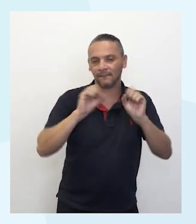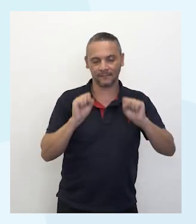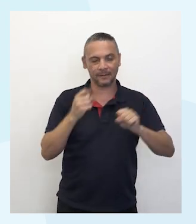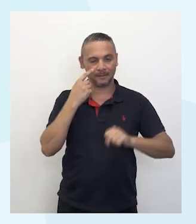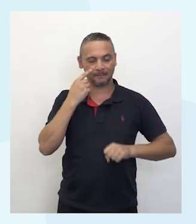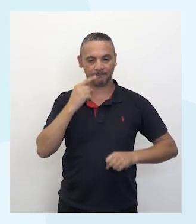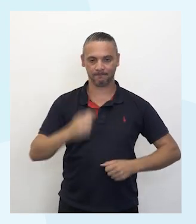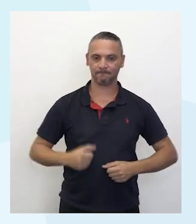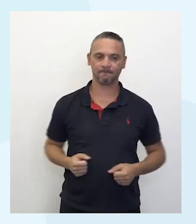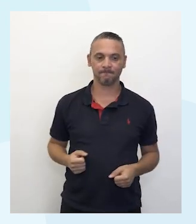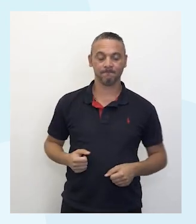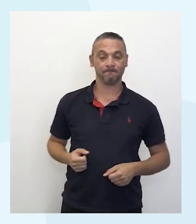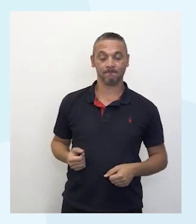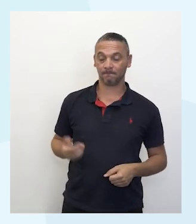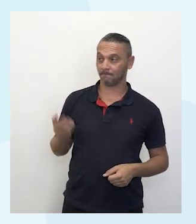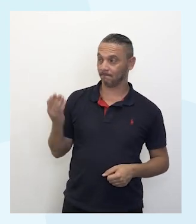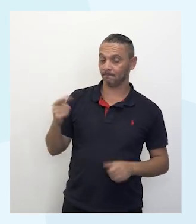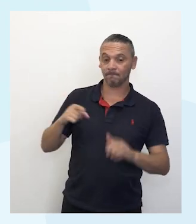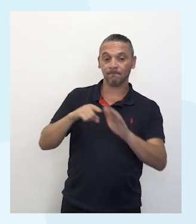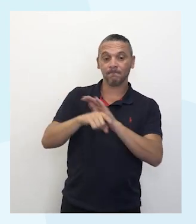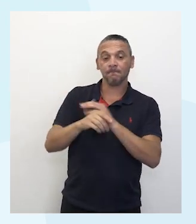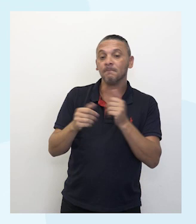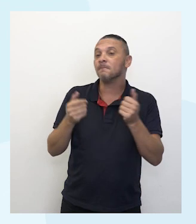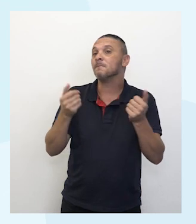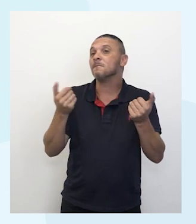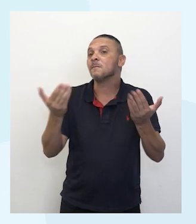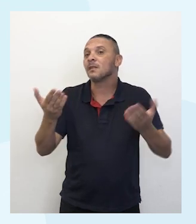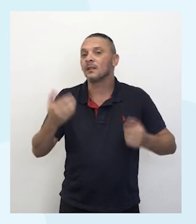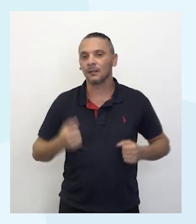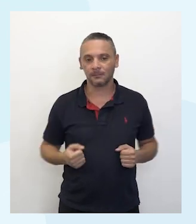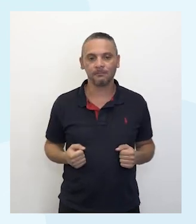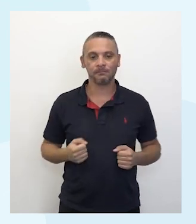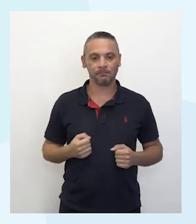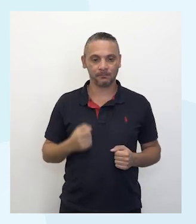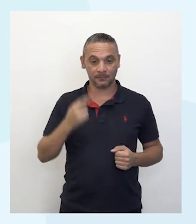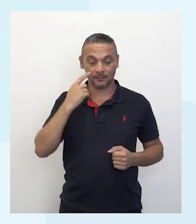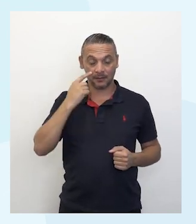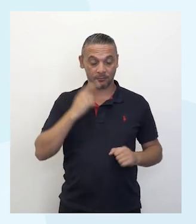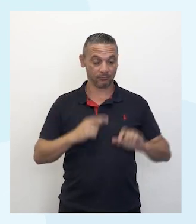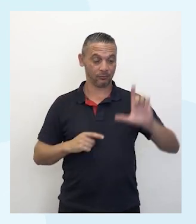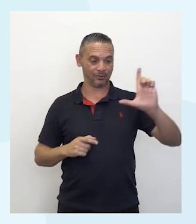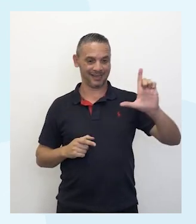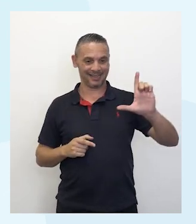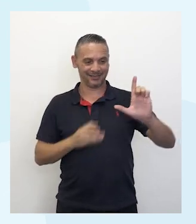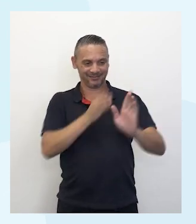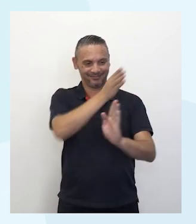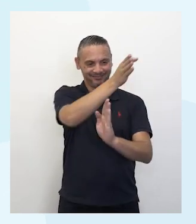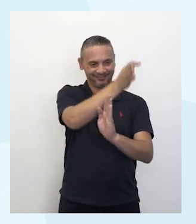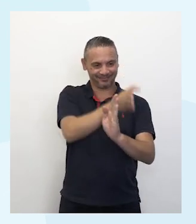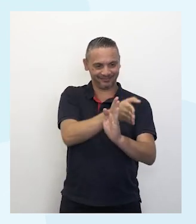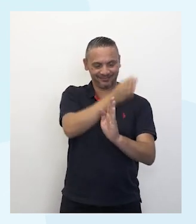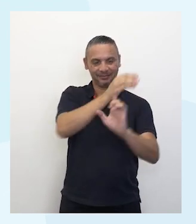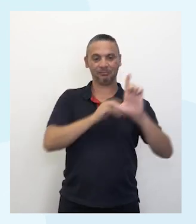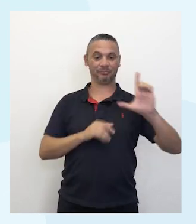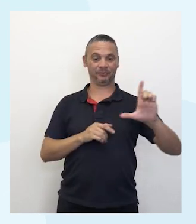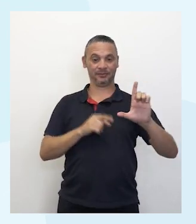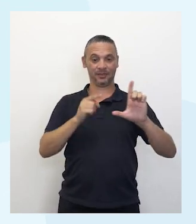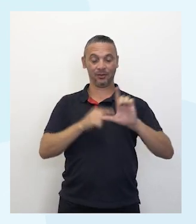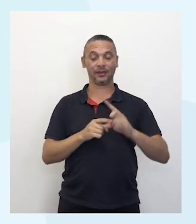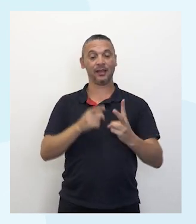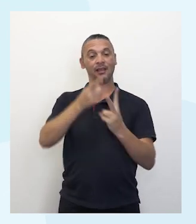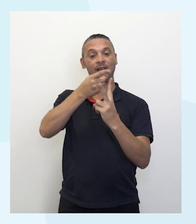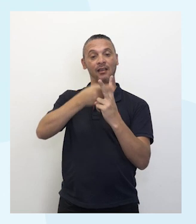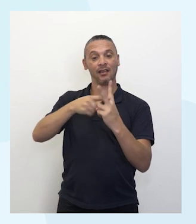certo? Então, qual é a pergunta que a gente faz, né? Então, olha lá, ó, o lado desse quadradinho vai ser a raiz quadrada da